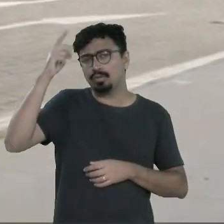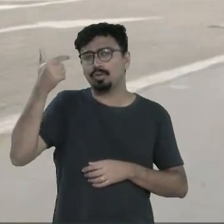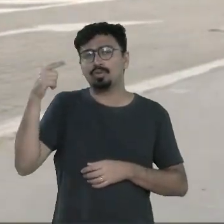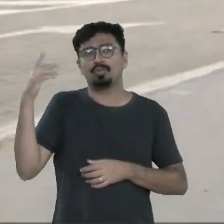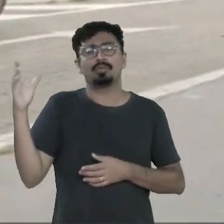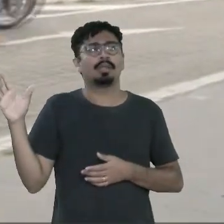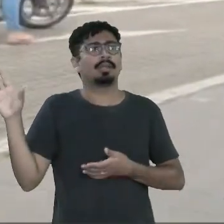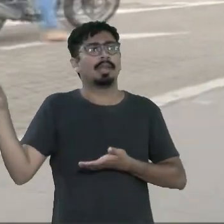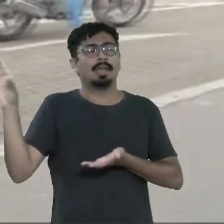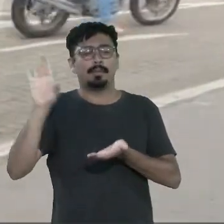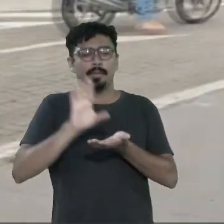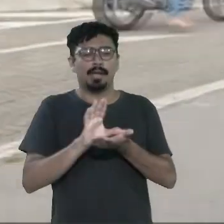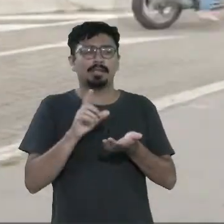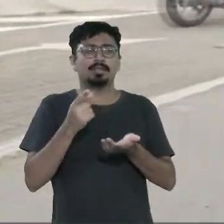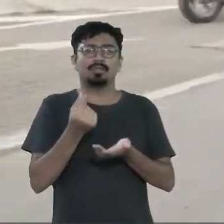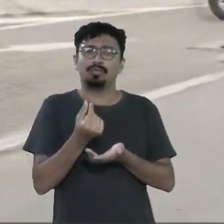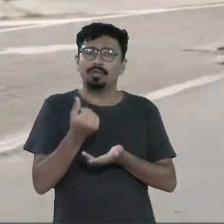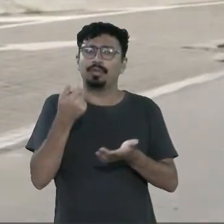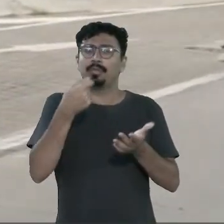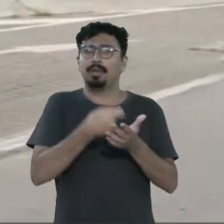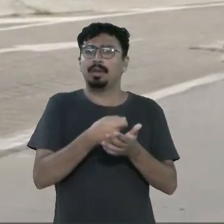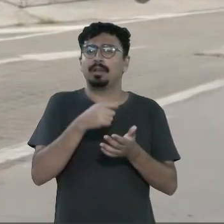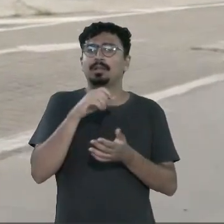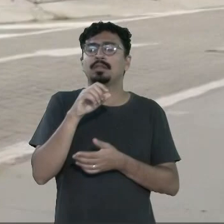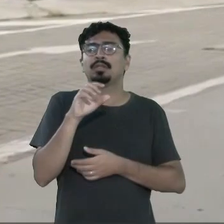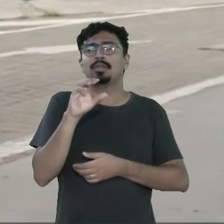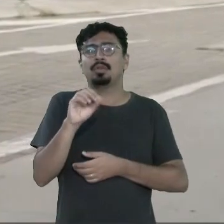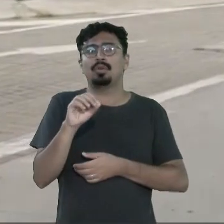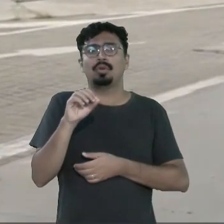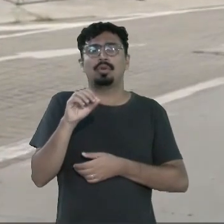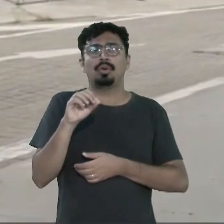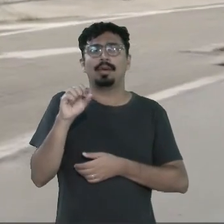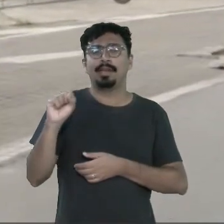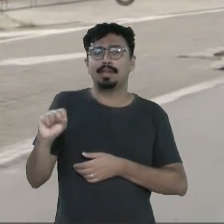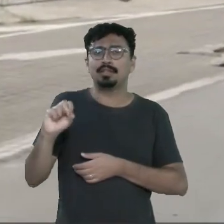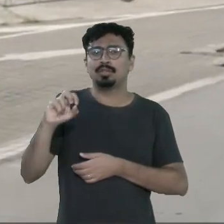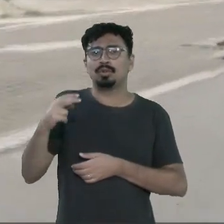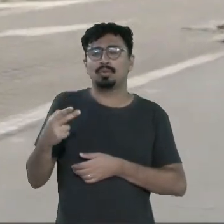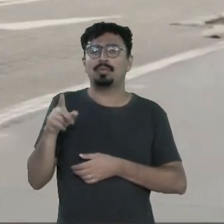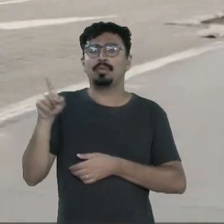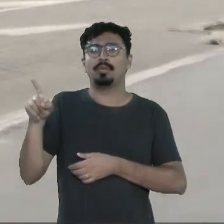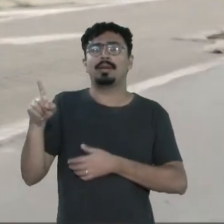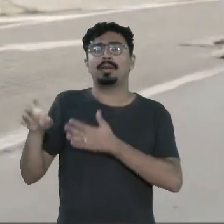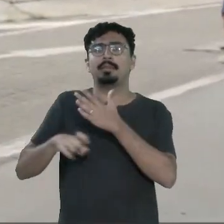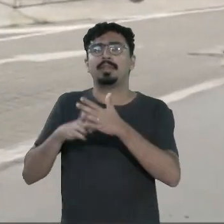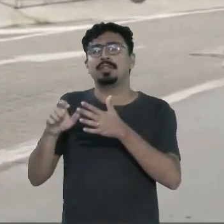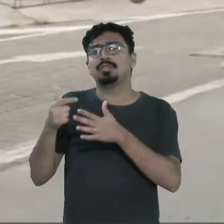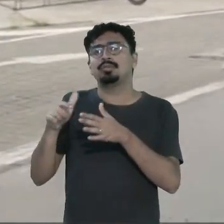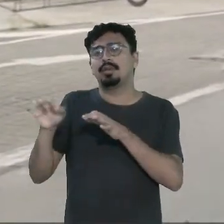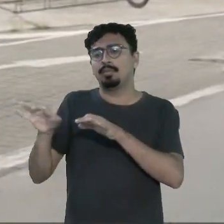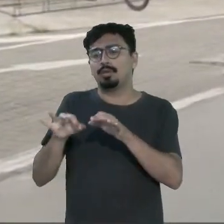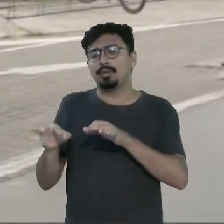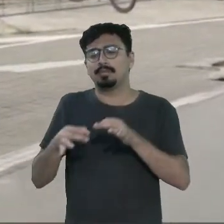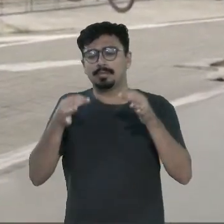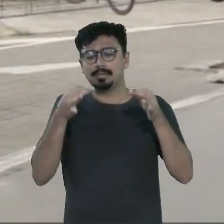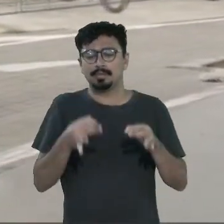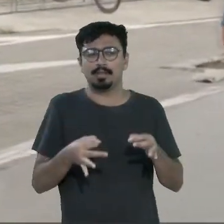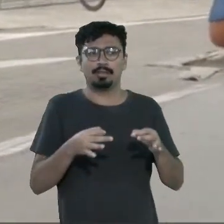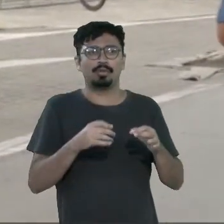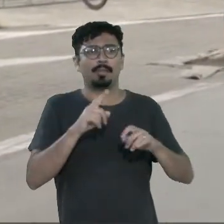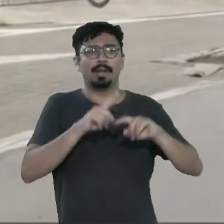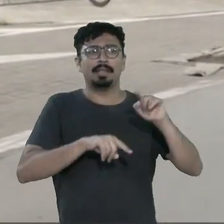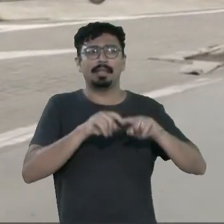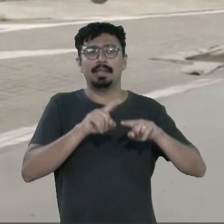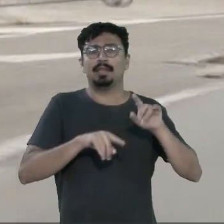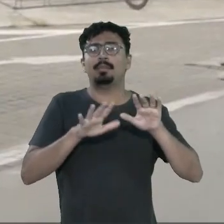né? É culpa da prefeitura que não está pagando a INSS? Ou é culpa da INSS que não está se programando com um tanto certo de material? Mas